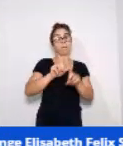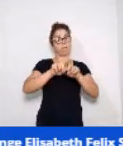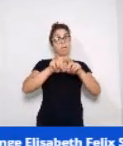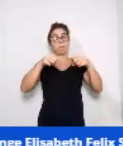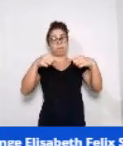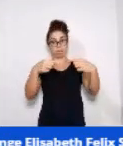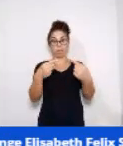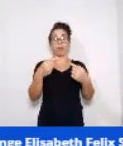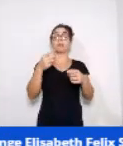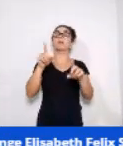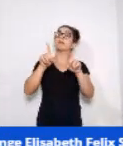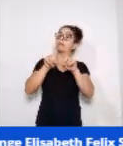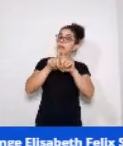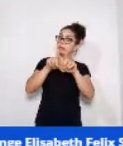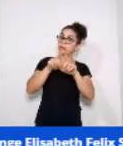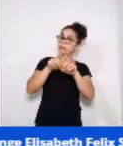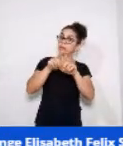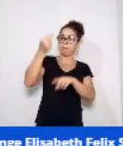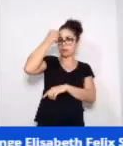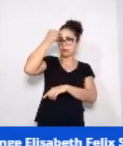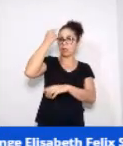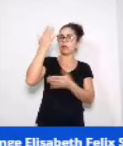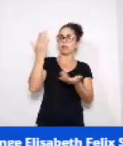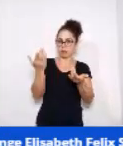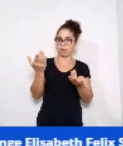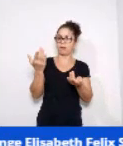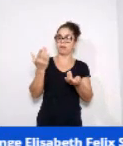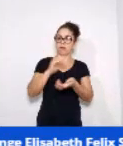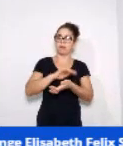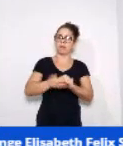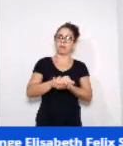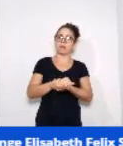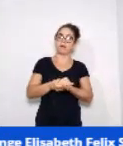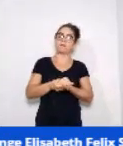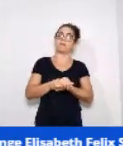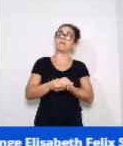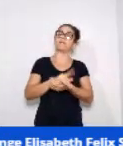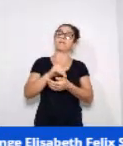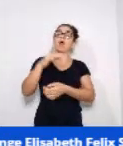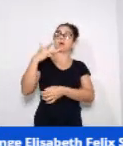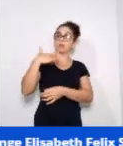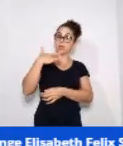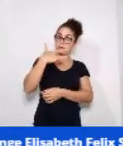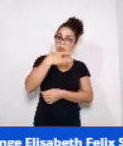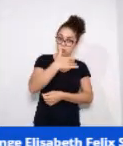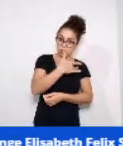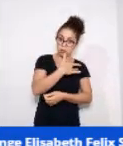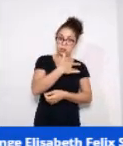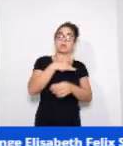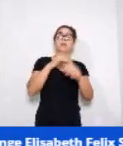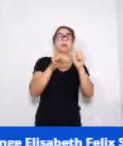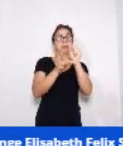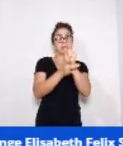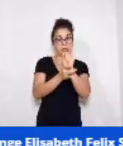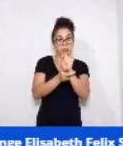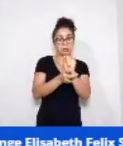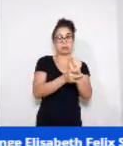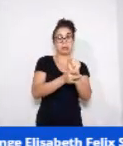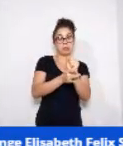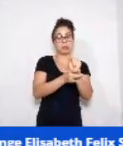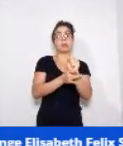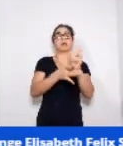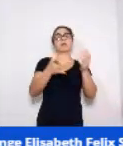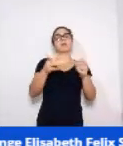visa também, mais uma vez, né, a questão da saúde, a questão da segurança de todos e